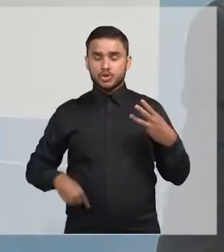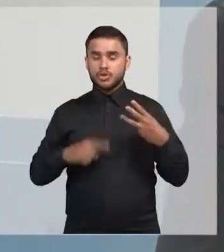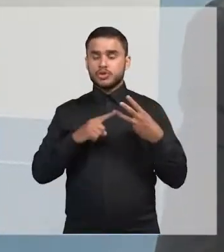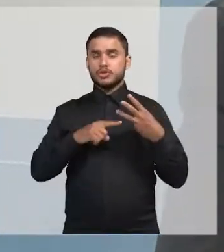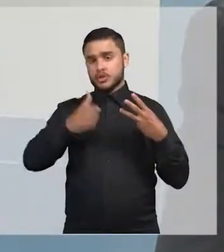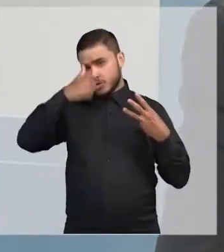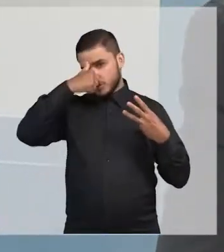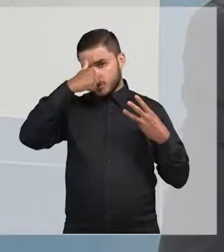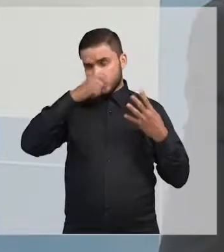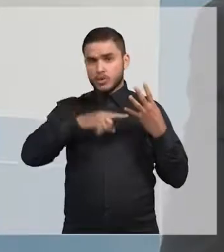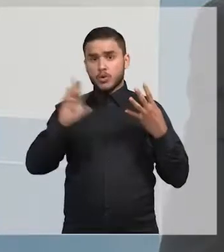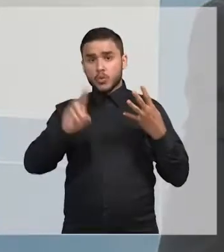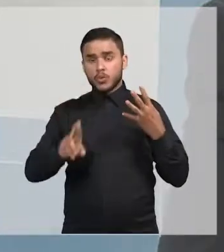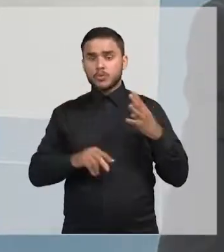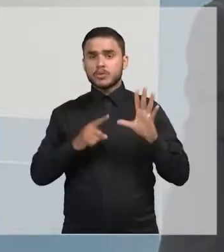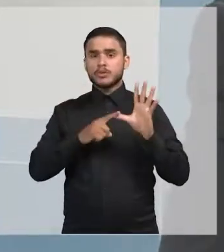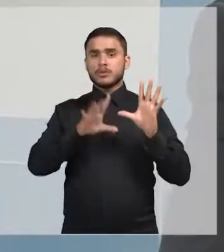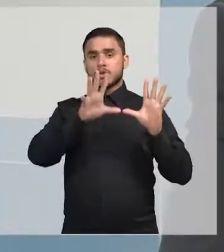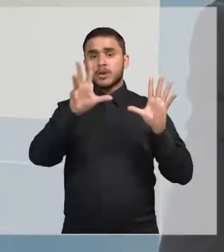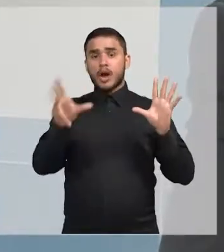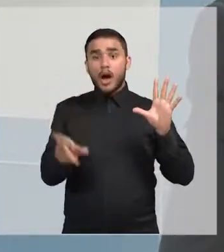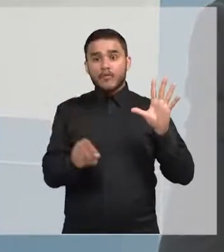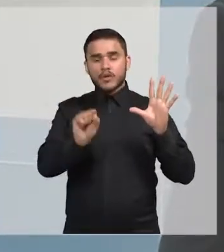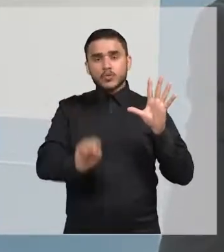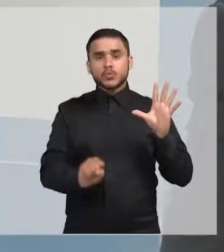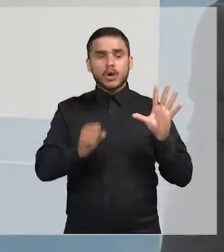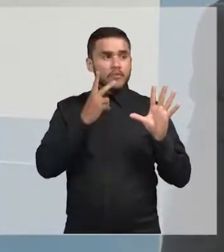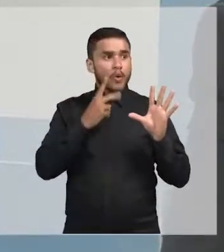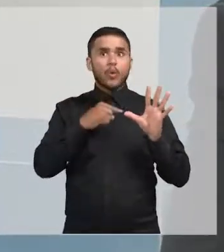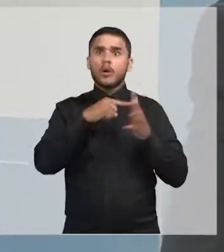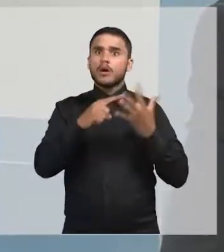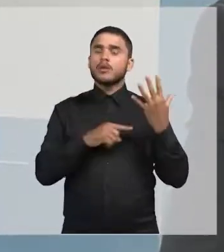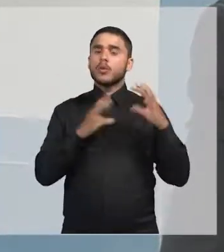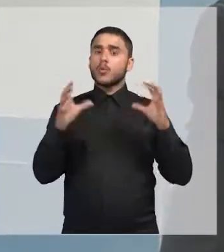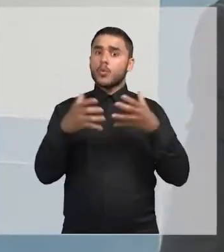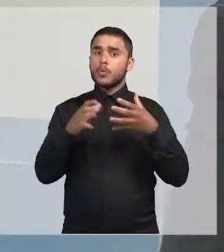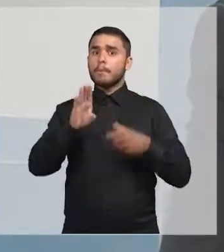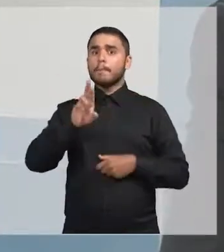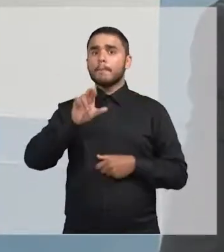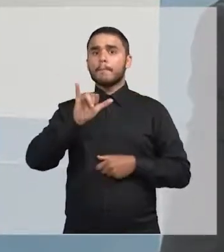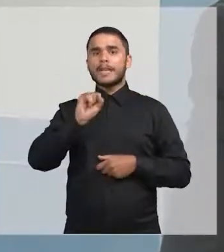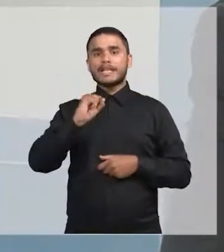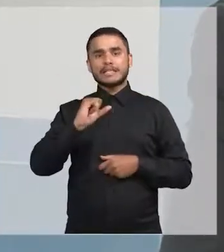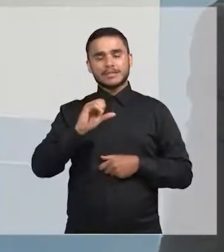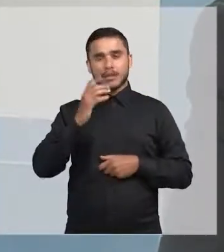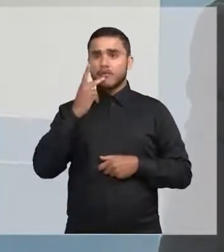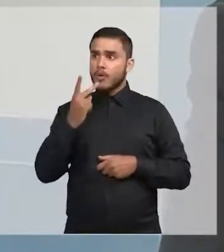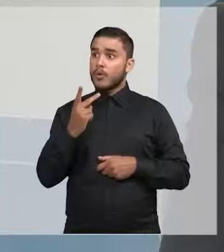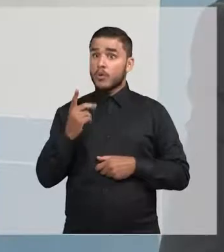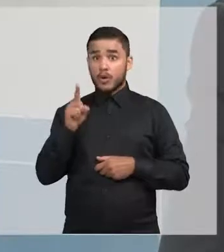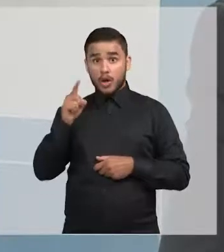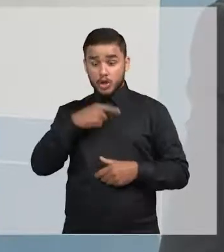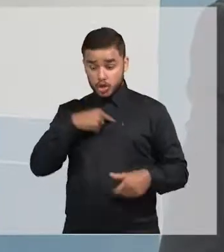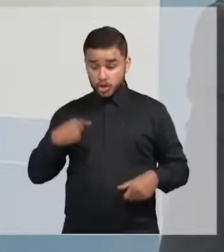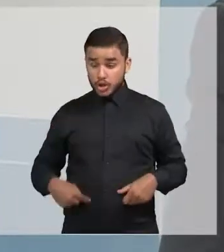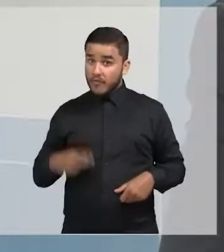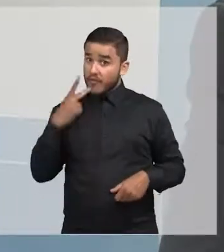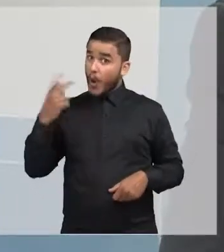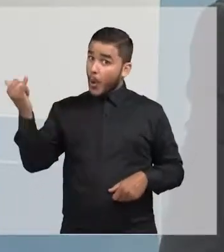e Índia e África do Sul. Agora já está com problema o BRICS. Por quê? Porque a China avisou já avisou que se o